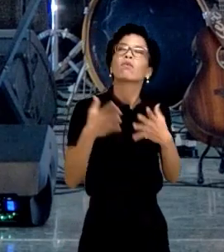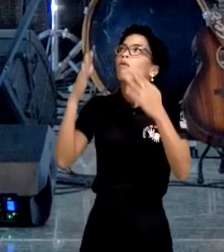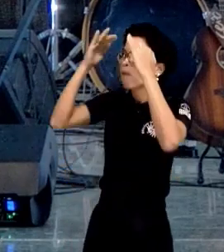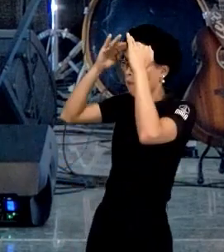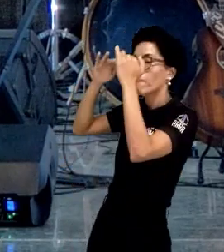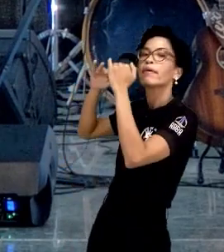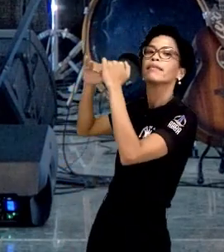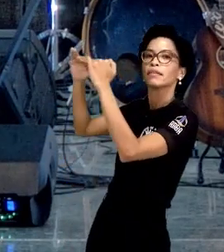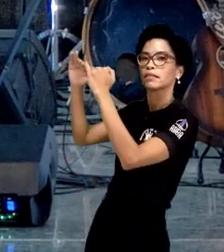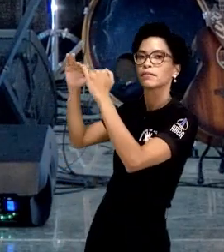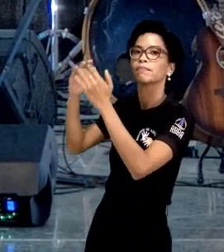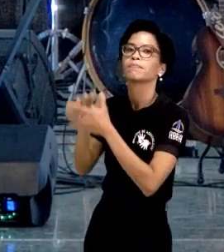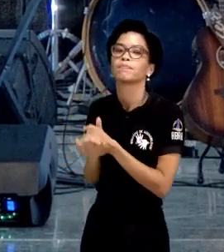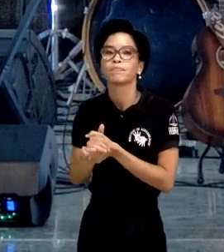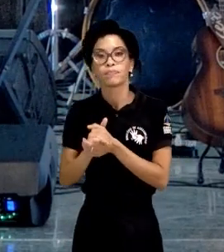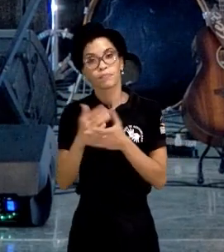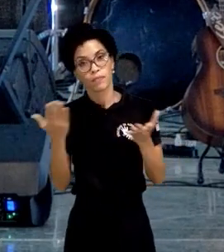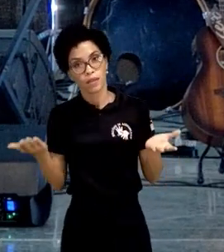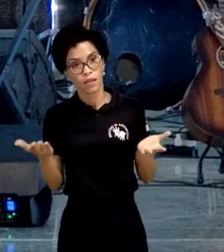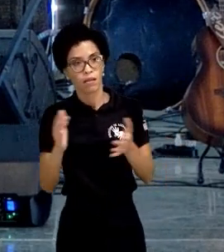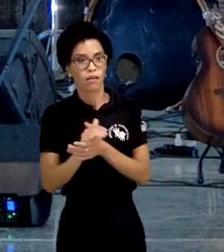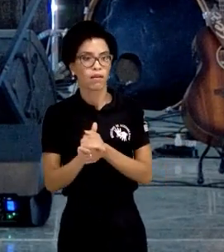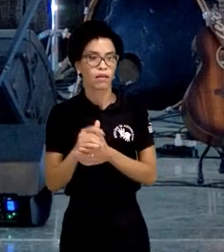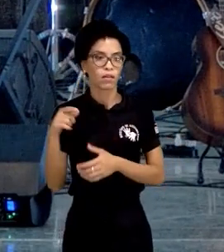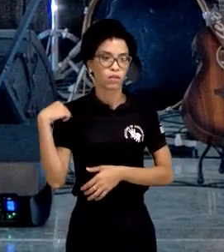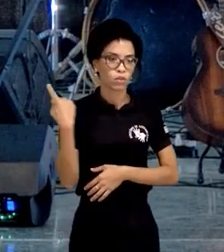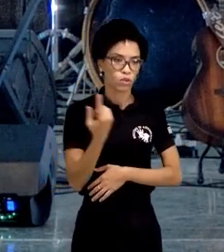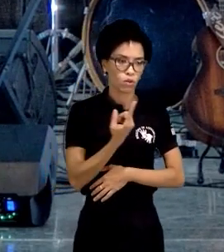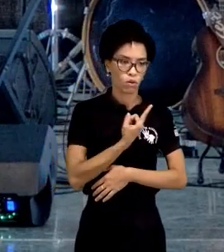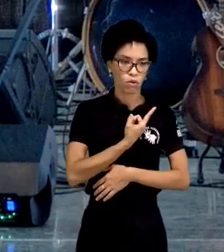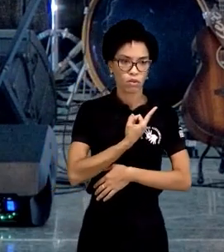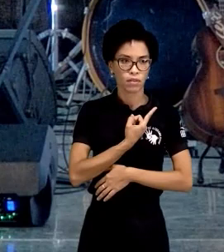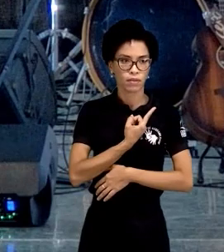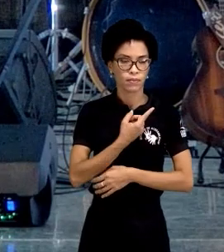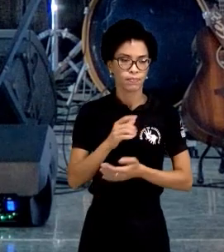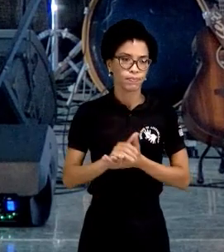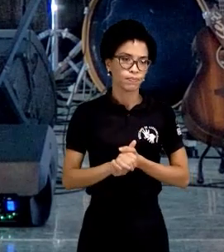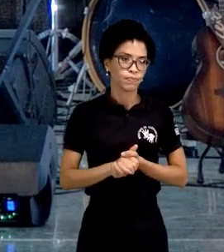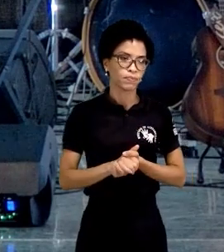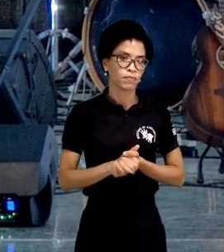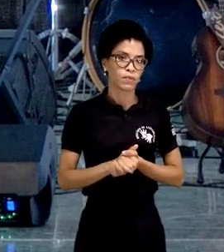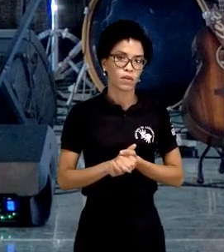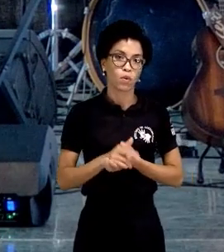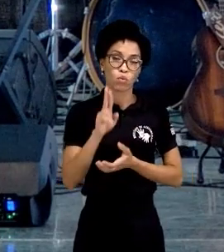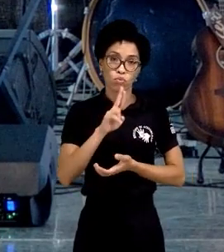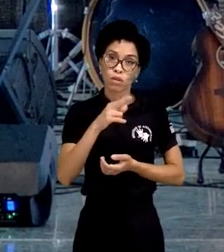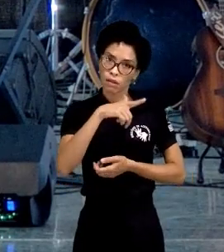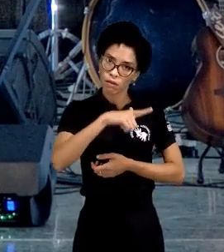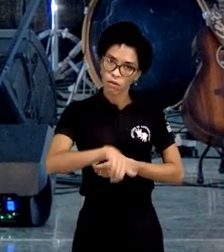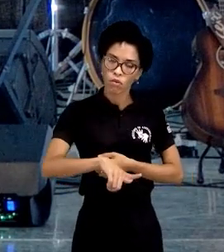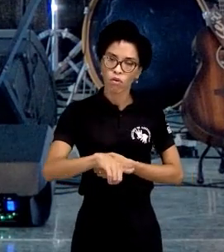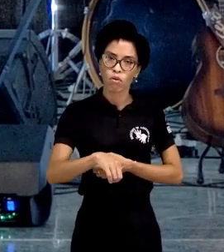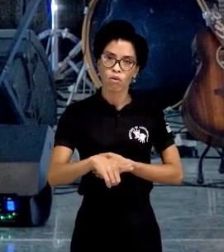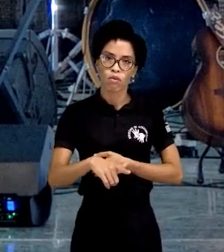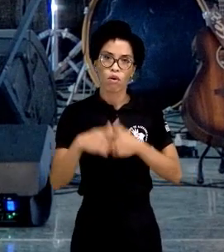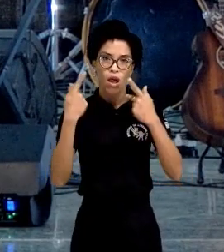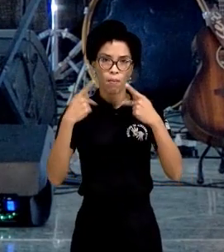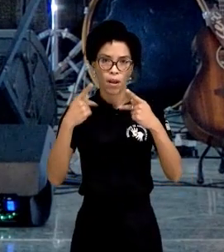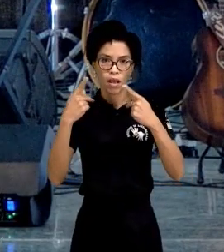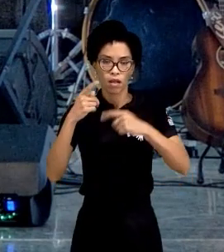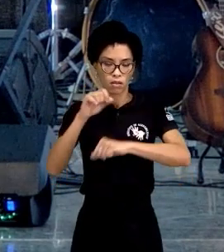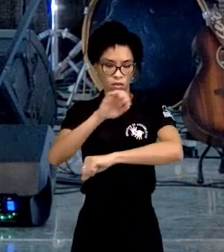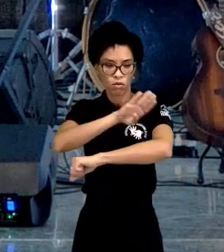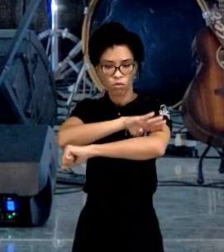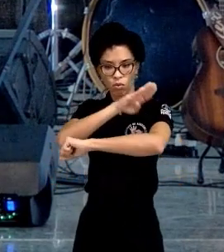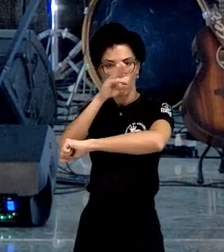de novo do Sermão do Monte. E aí, bem dentro do que a gente está trabalhando, a gente vai ver